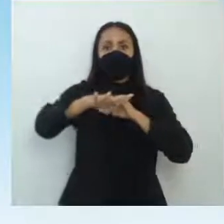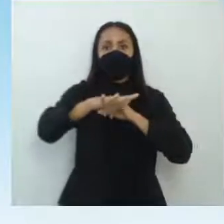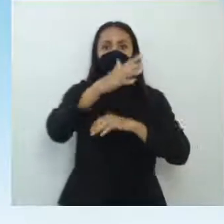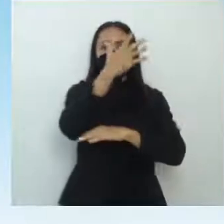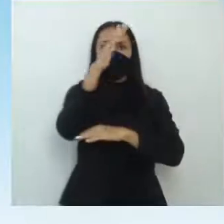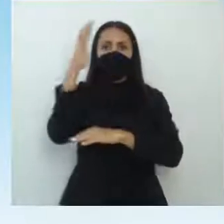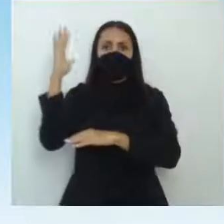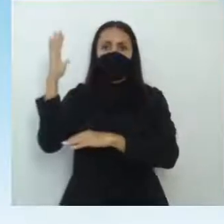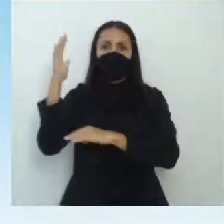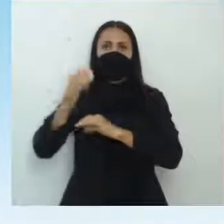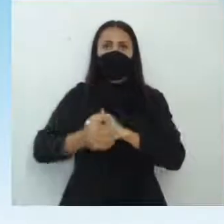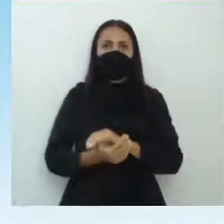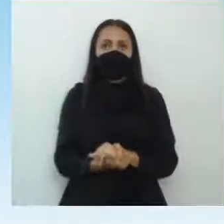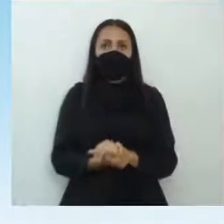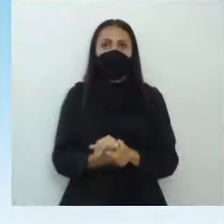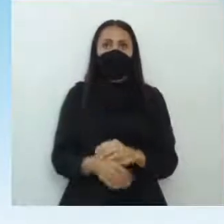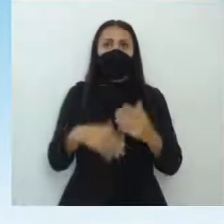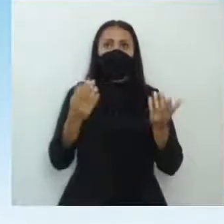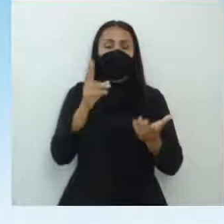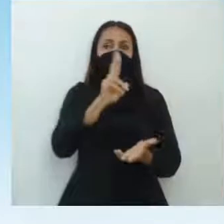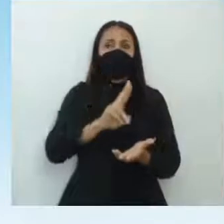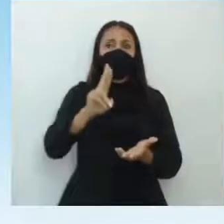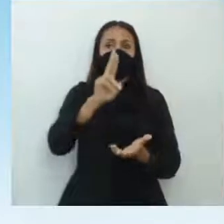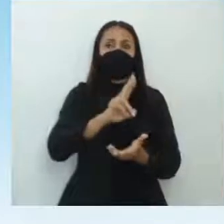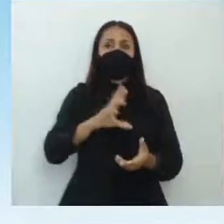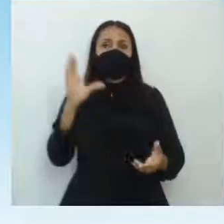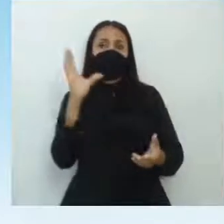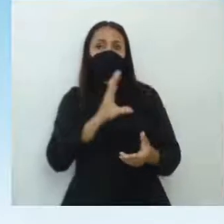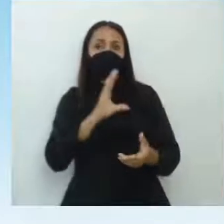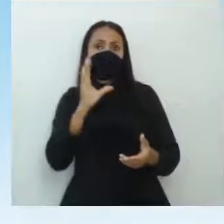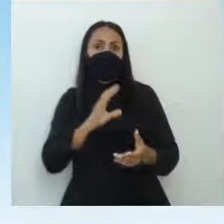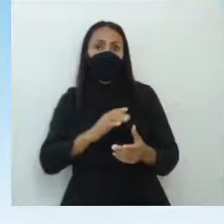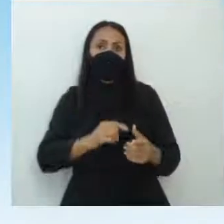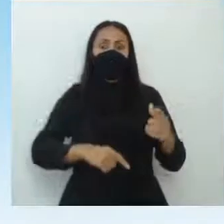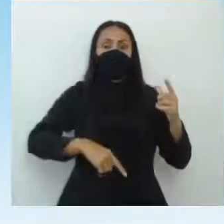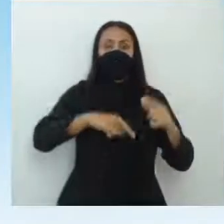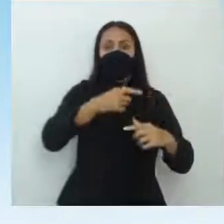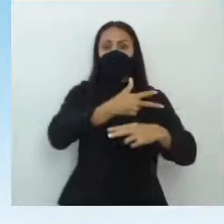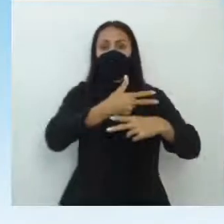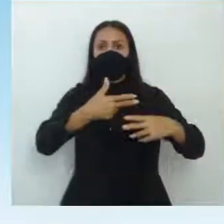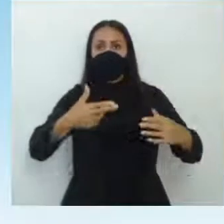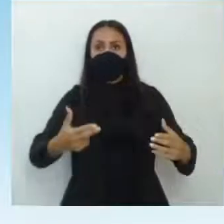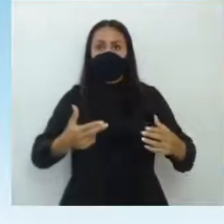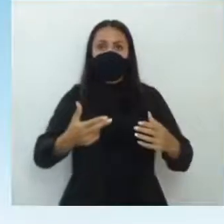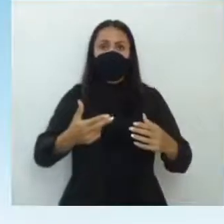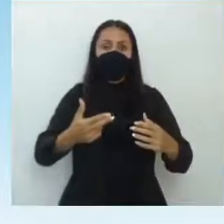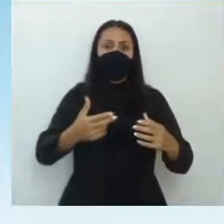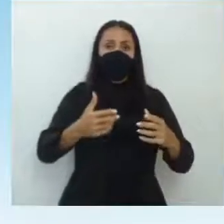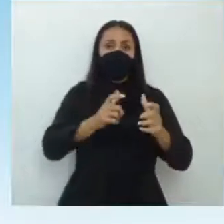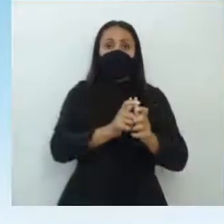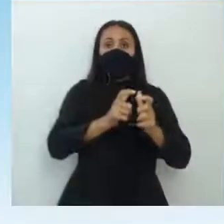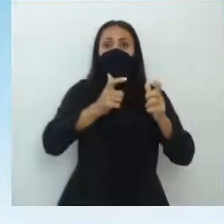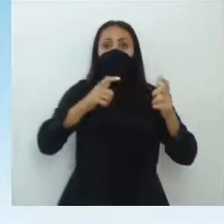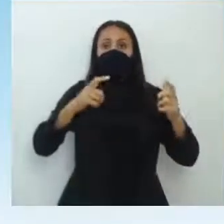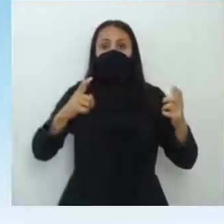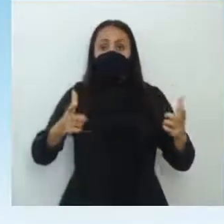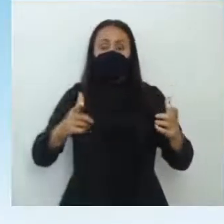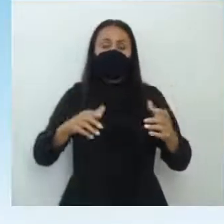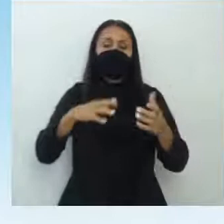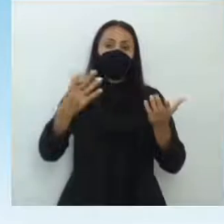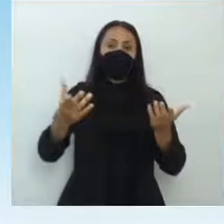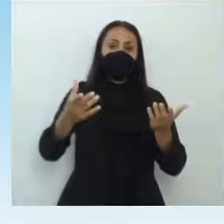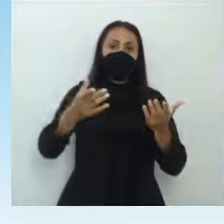O consumo exagerado e a produção elevada, além de aumentar a exploração dos